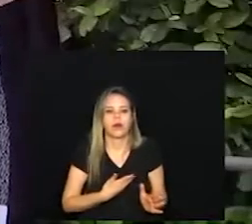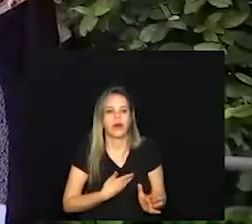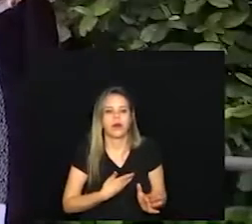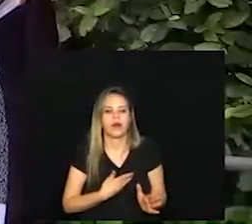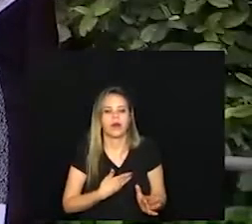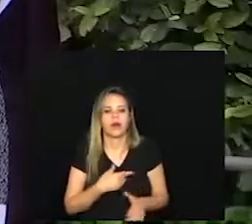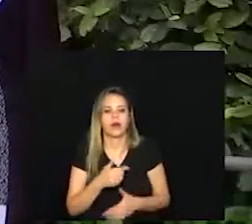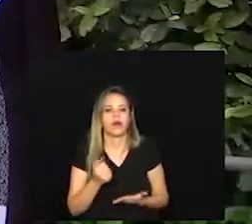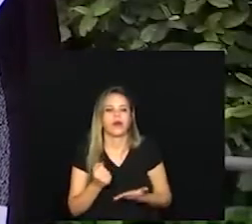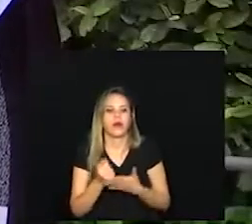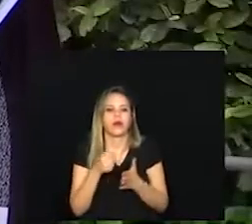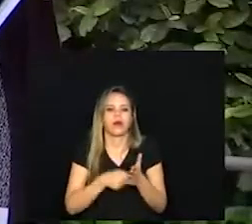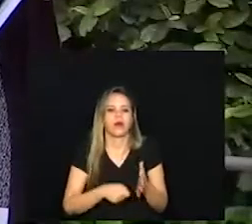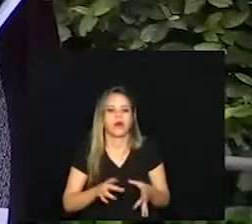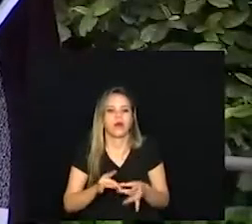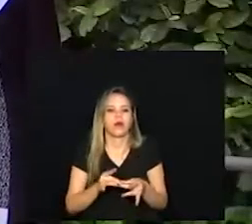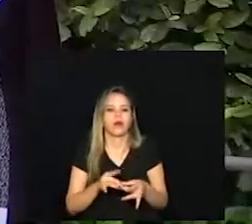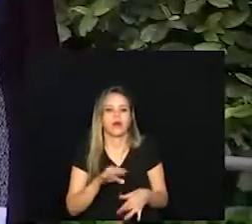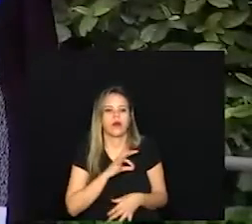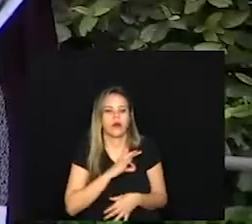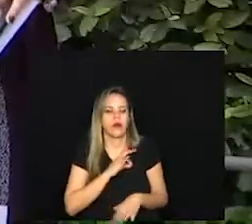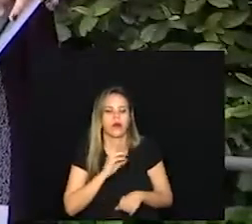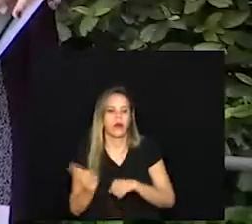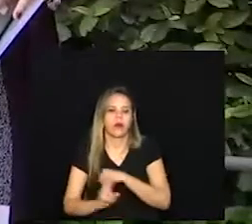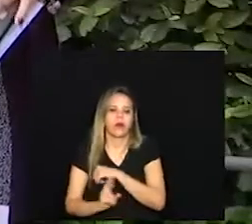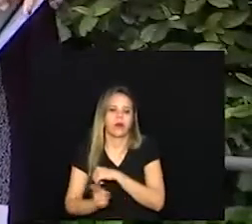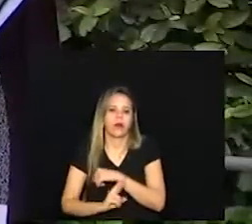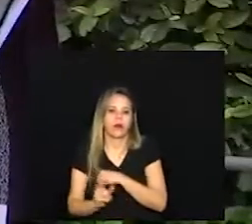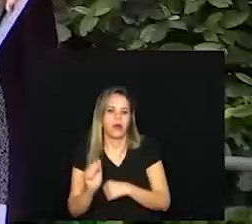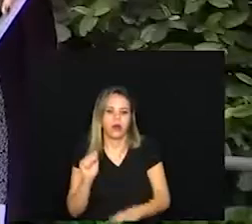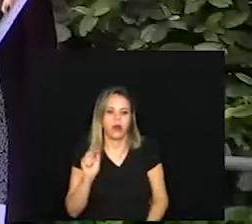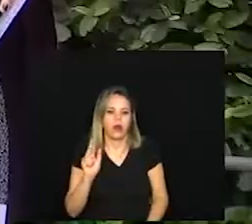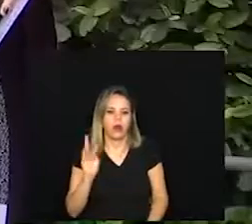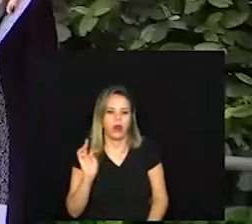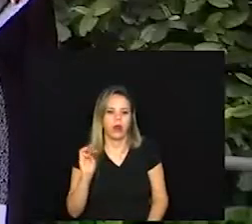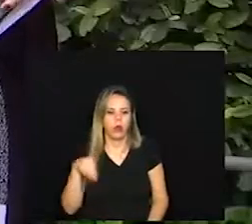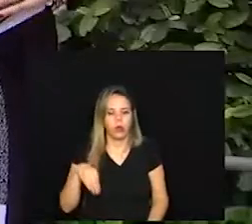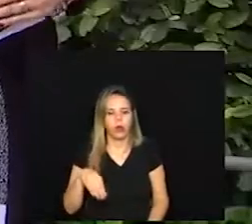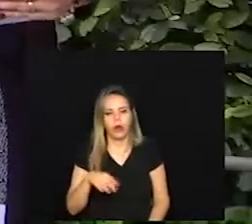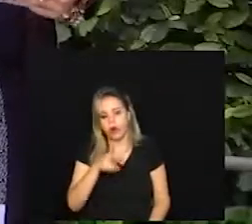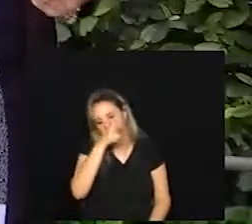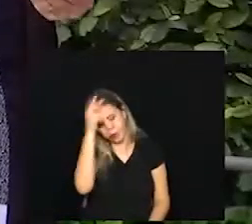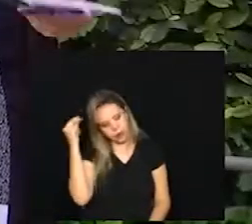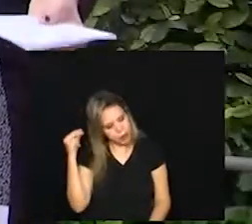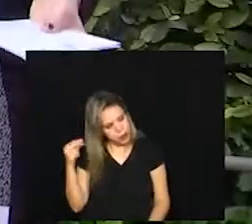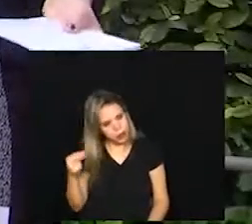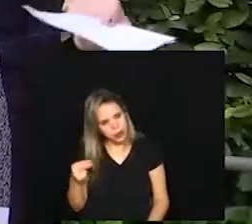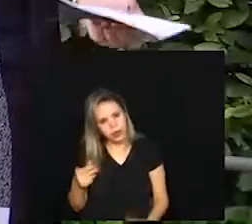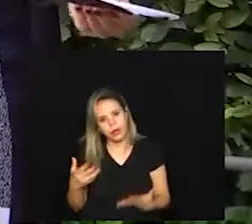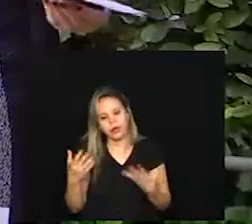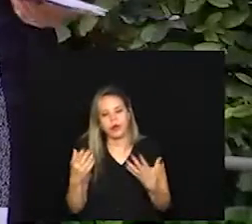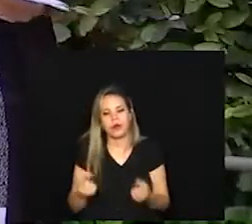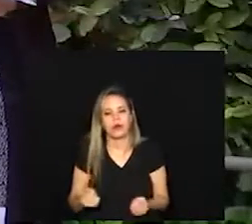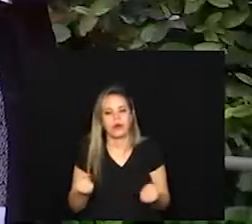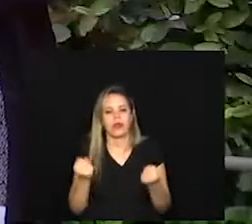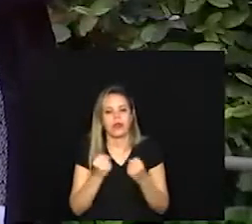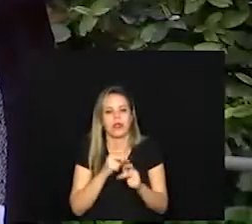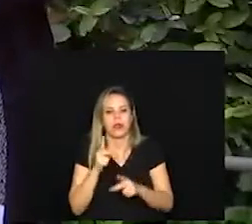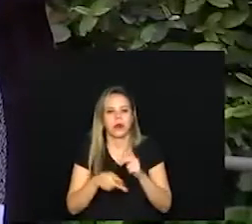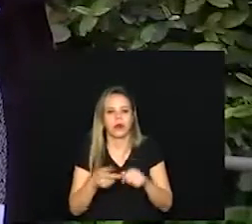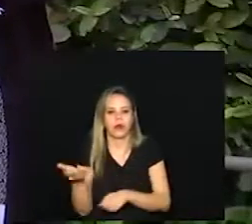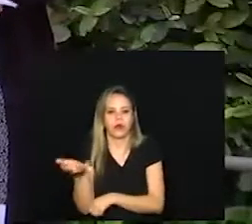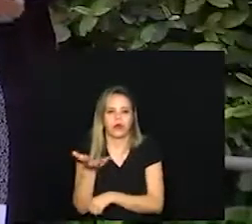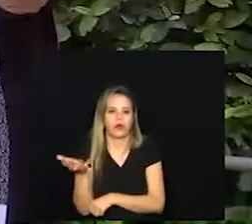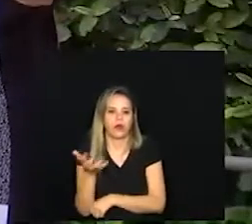em que nós estamos, junto com a Polícia Rodoviária, a Autoban e a Prefeitura, nós estamos acolhendo andarilhos que